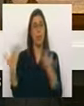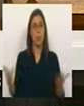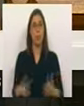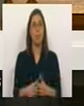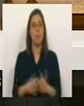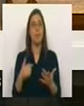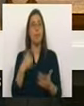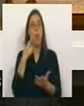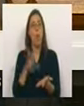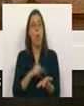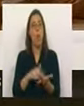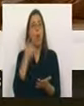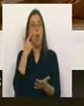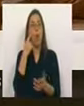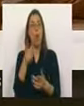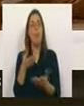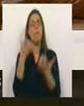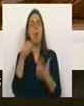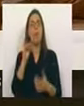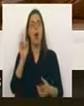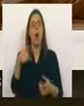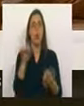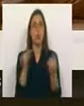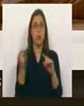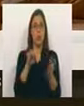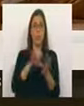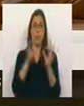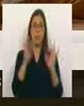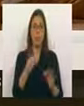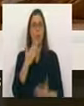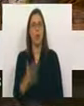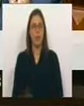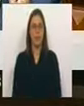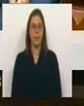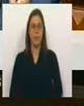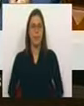responsabilidades, ficamos a aguardar a adesão do PS e à discussão em sede própria. Muito obrigado.